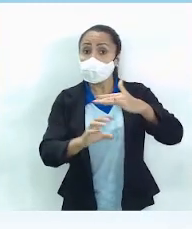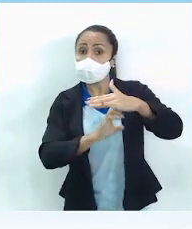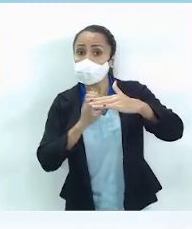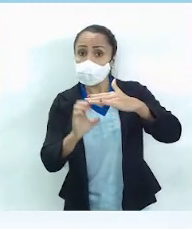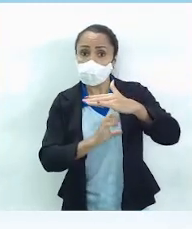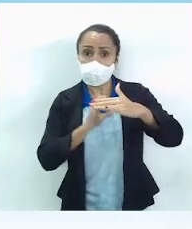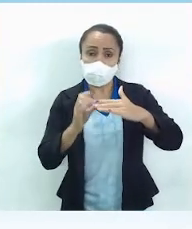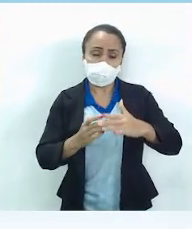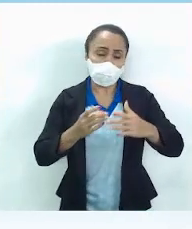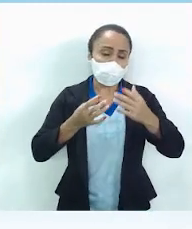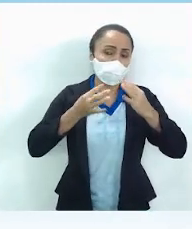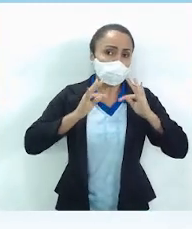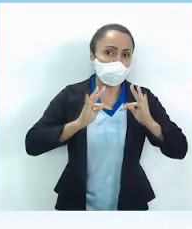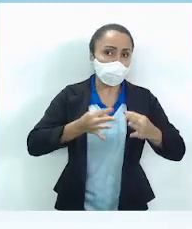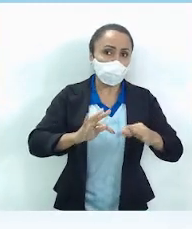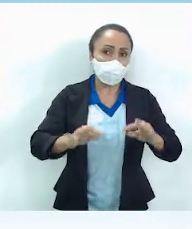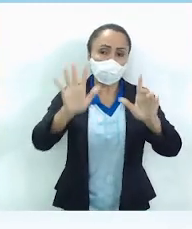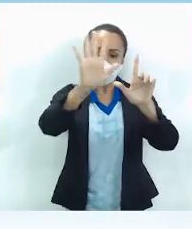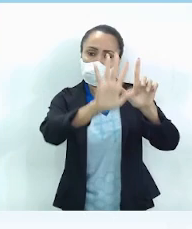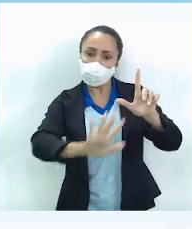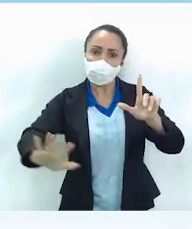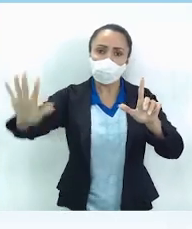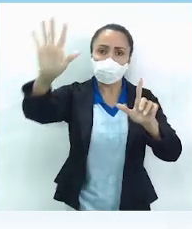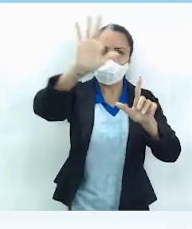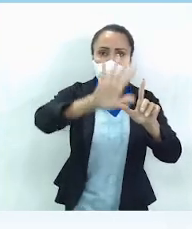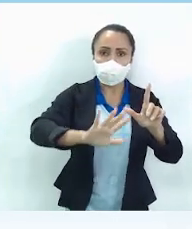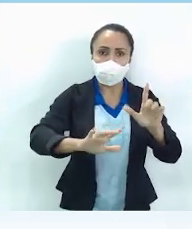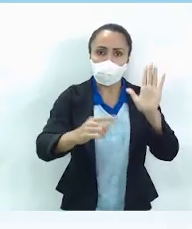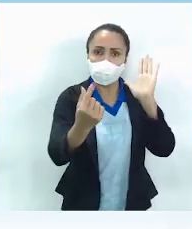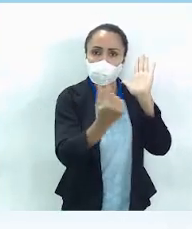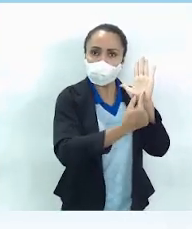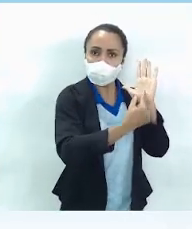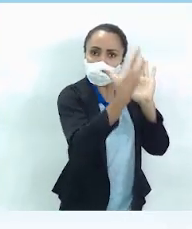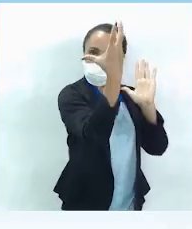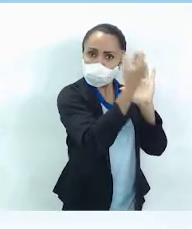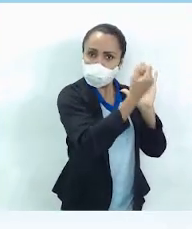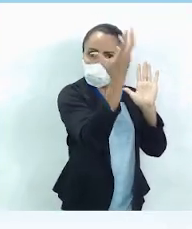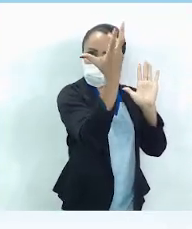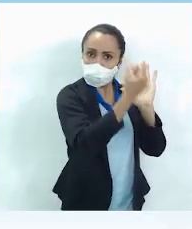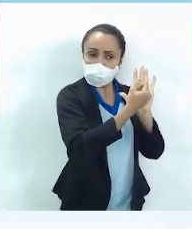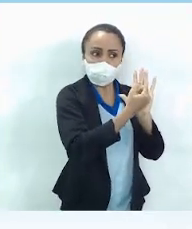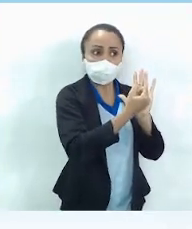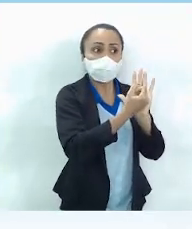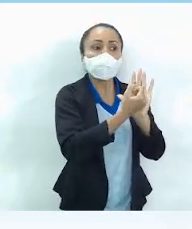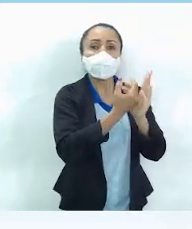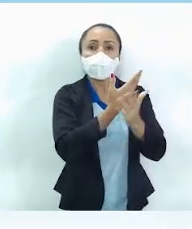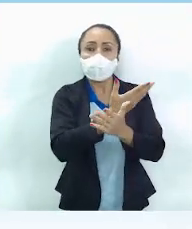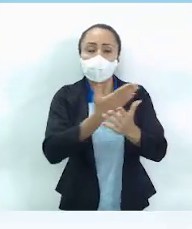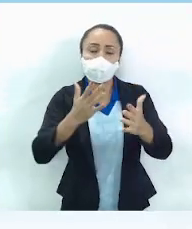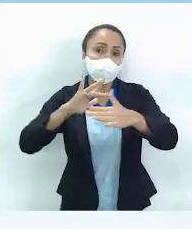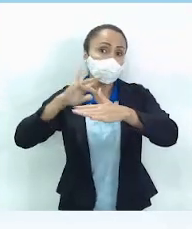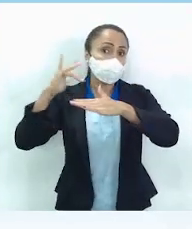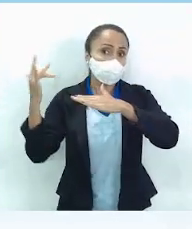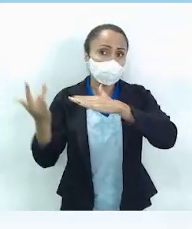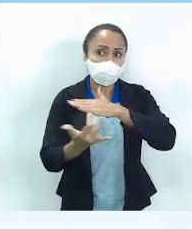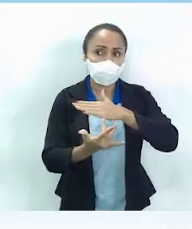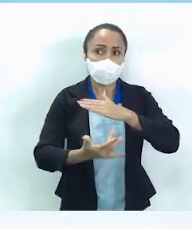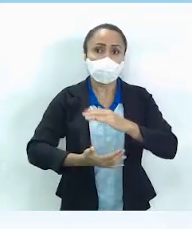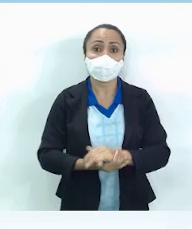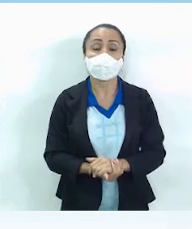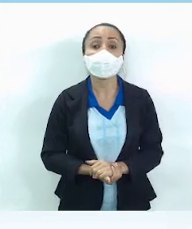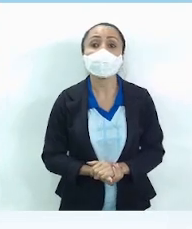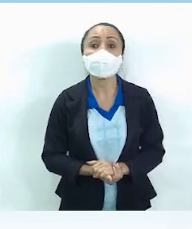de tecnologia digital, os aplicativos, as redes sociais,